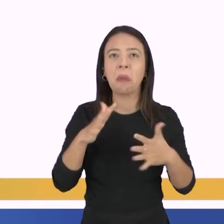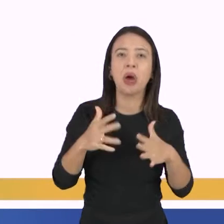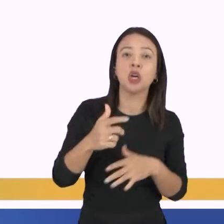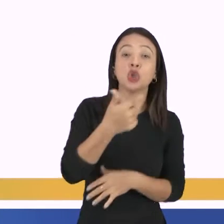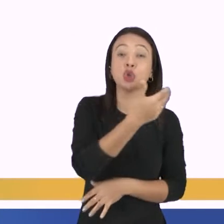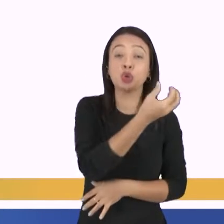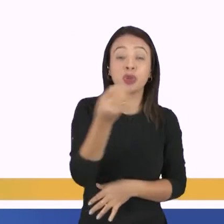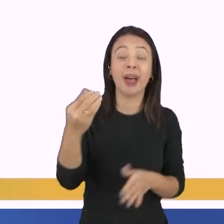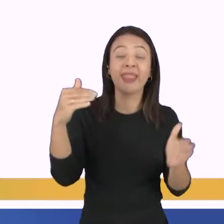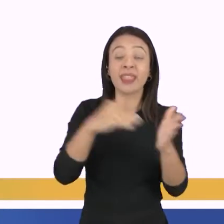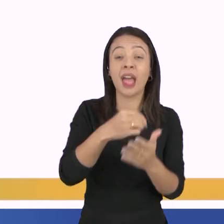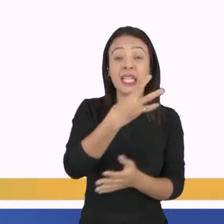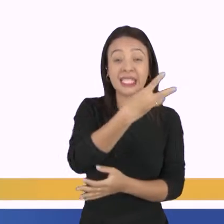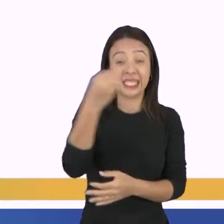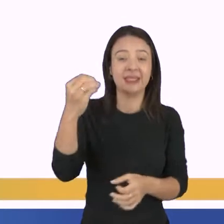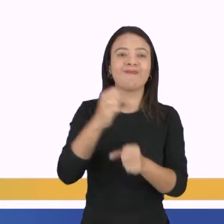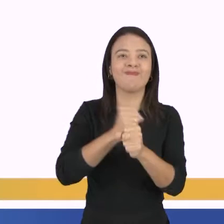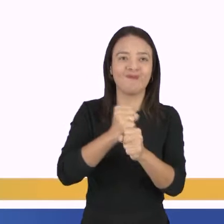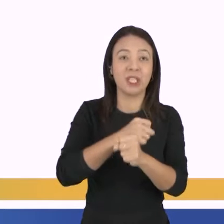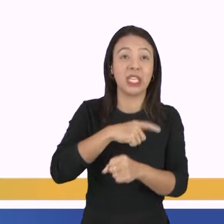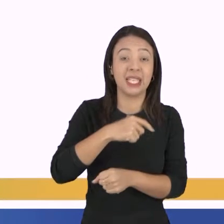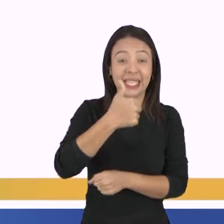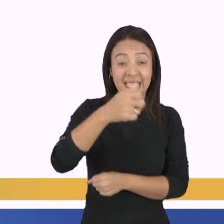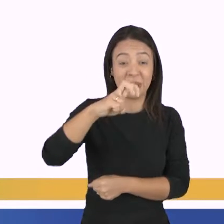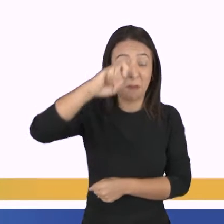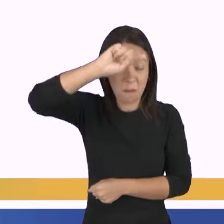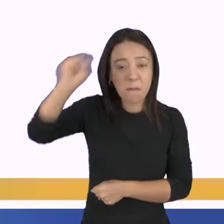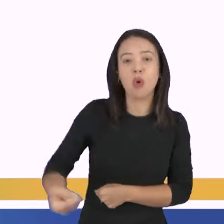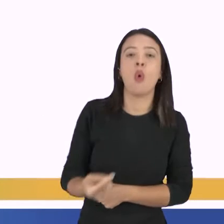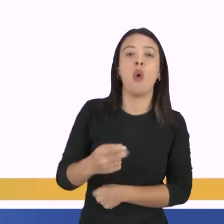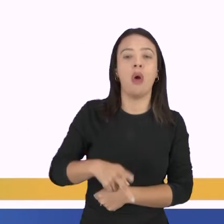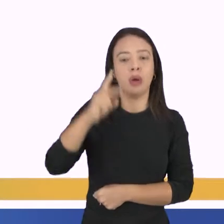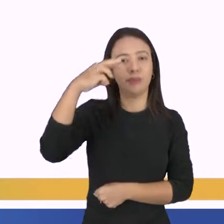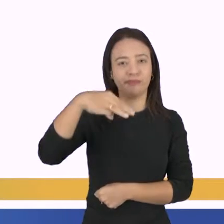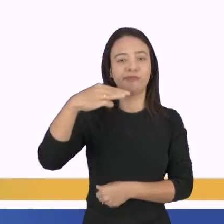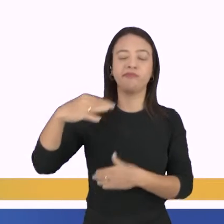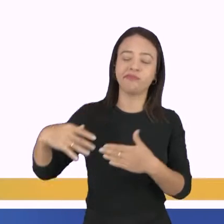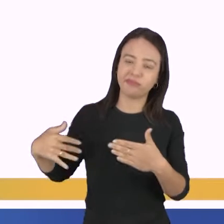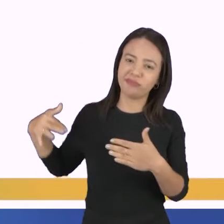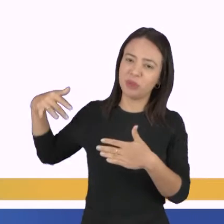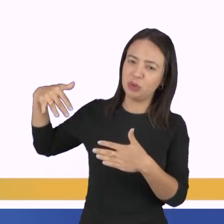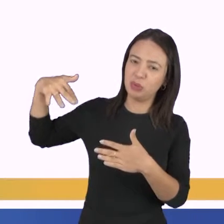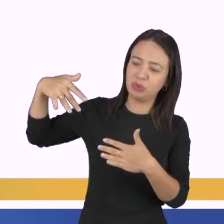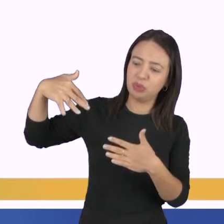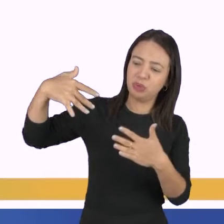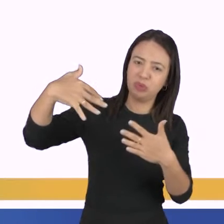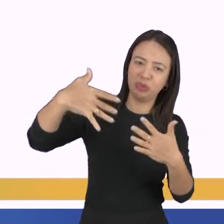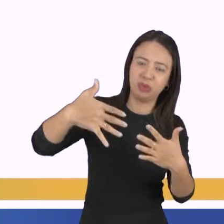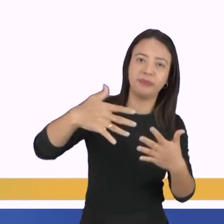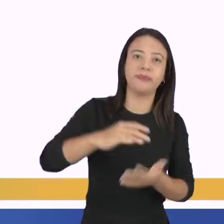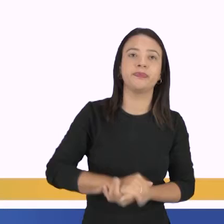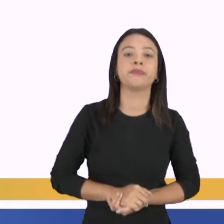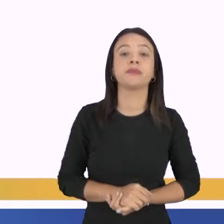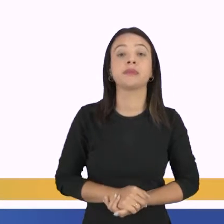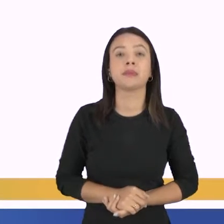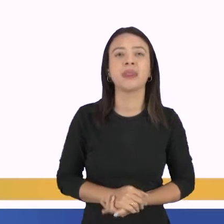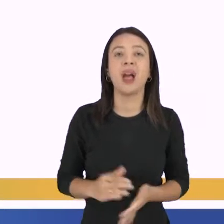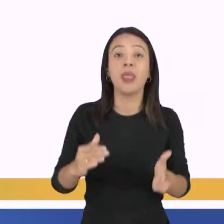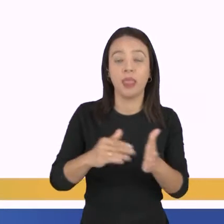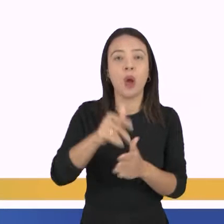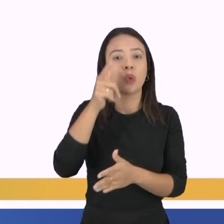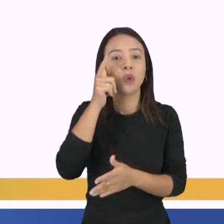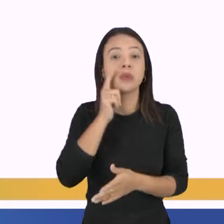anos, né, com 15 mil quilômetros percorridos, né, se estabelecendo na região até a